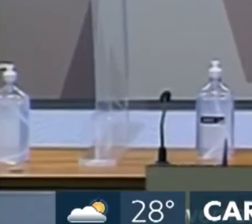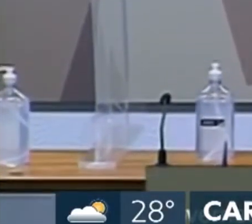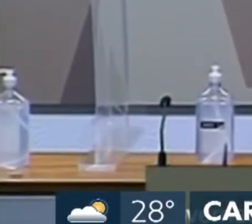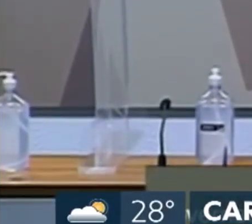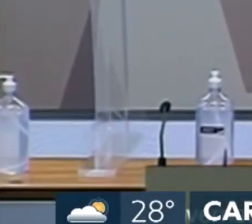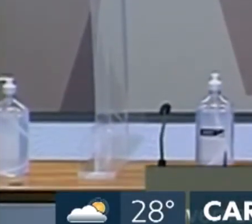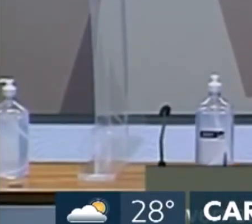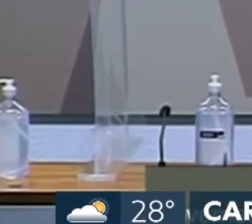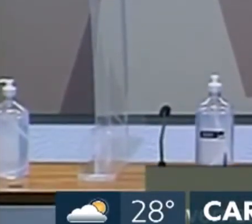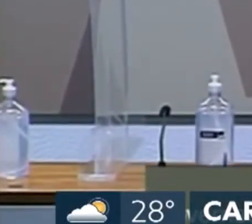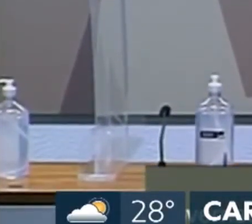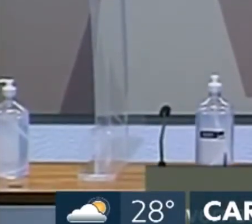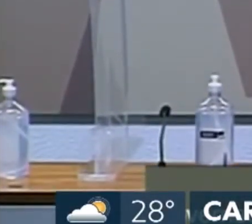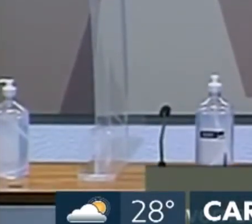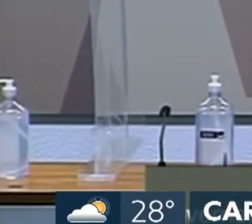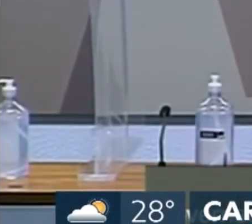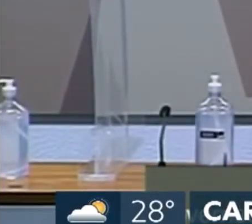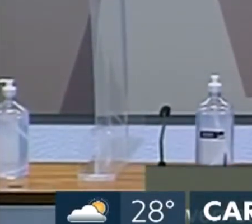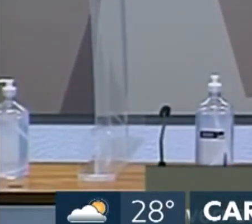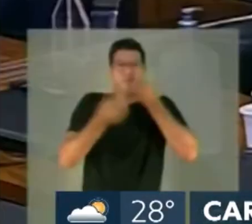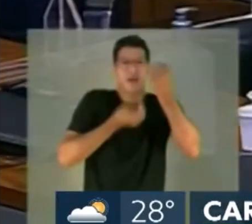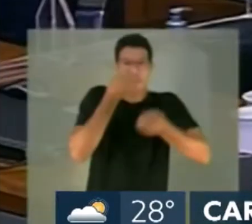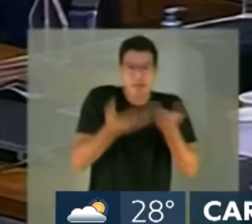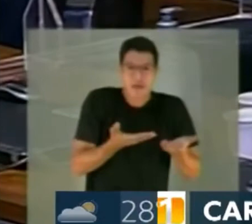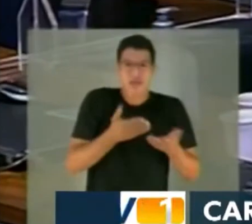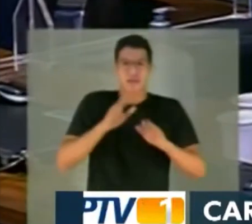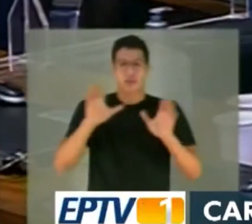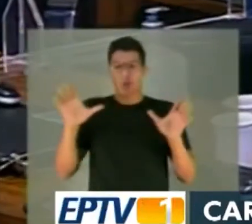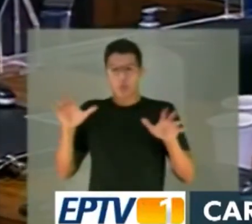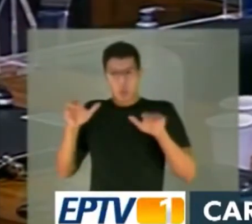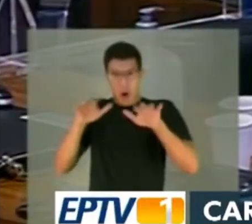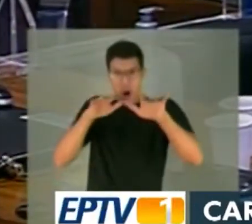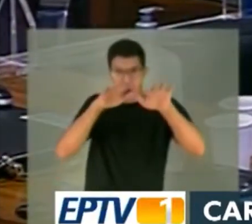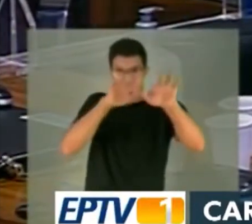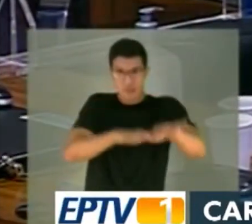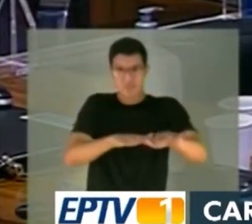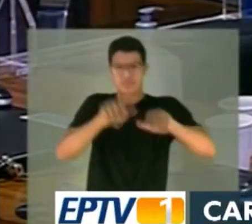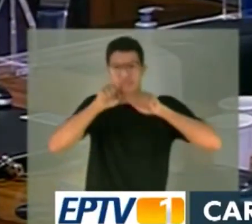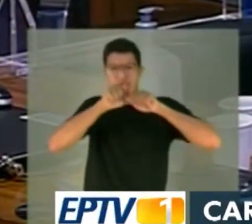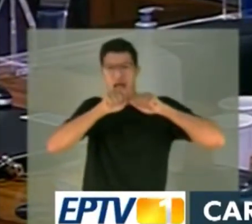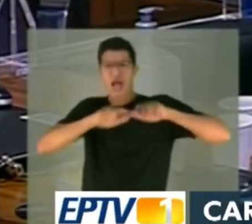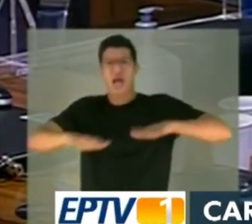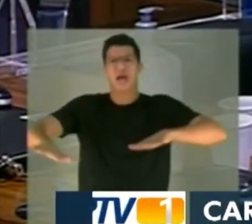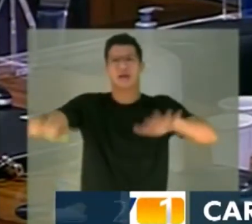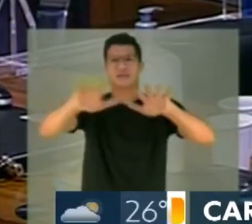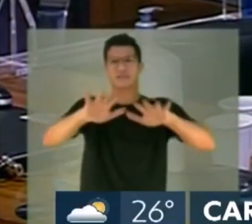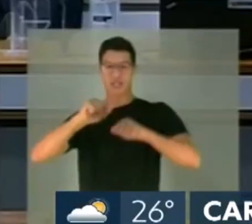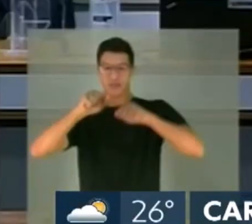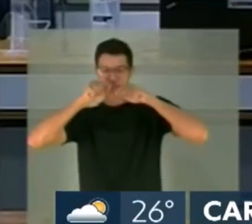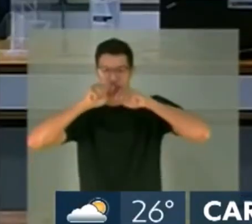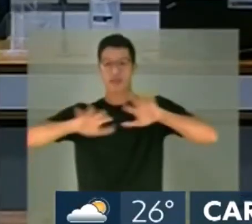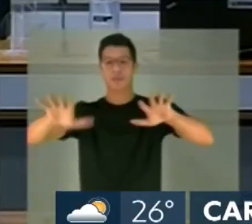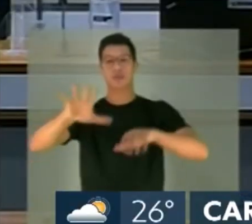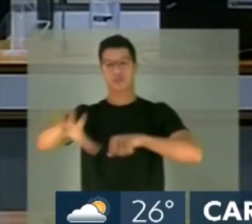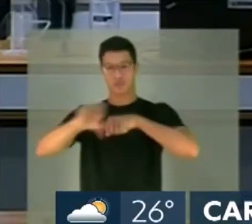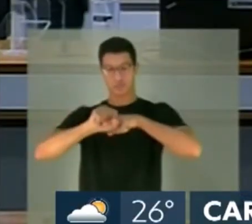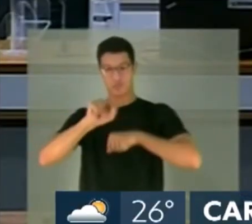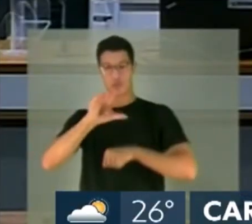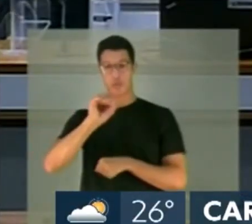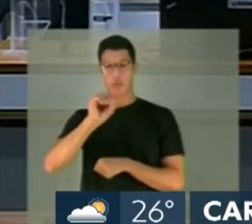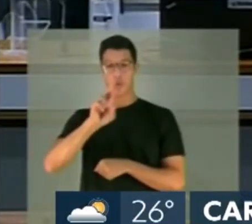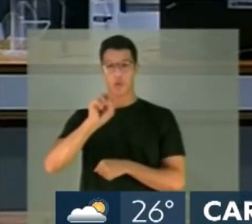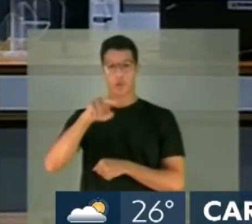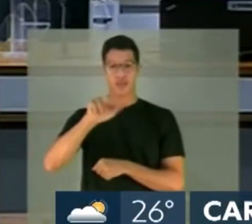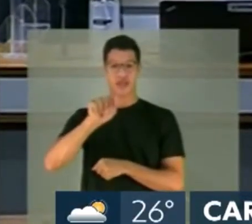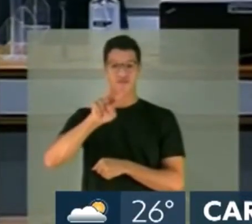é a data do depoimento ainda não foi marcada Assessoria do empresário falou que não vai comentar essa decisão claro que a gente vai